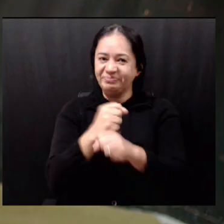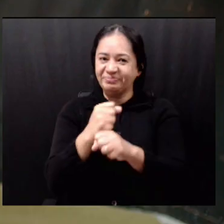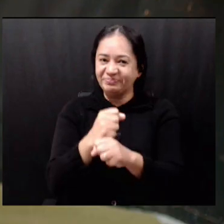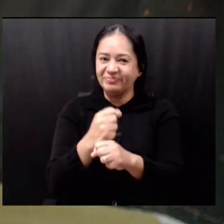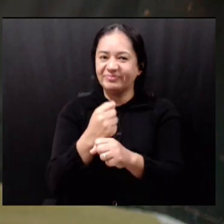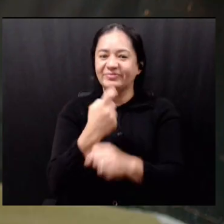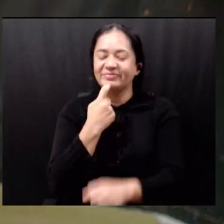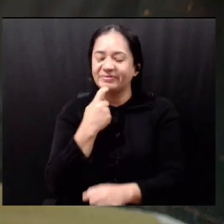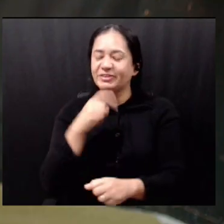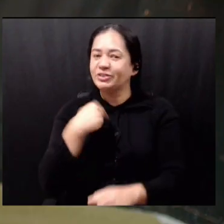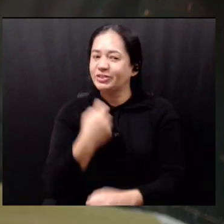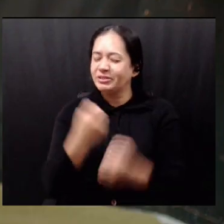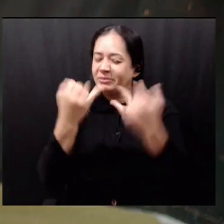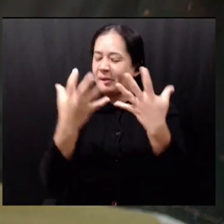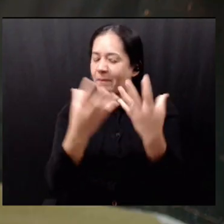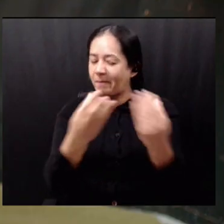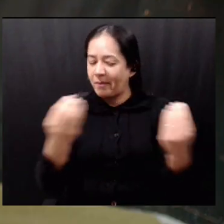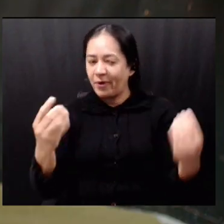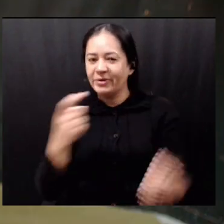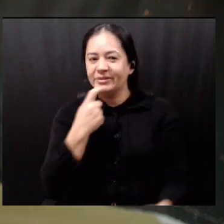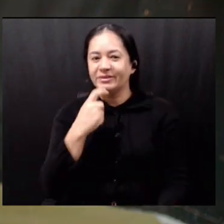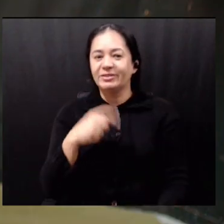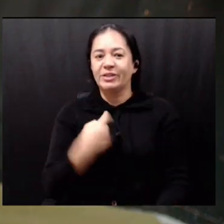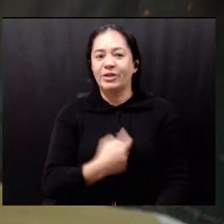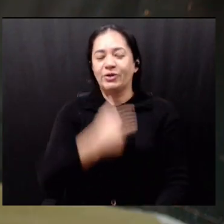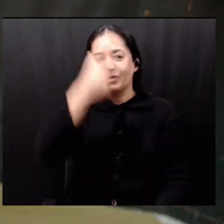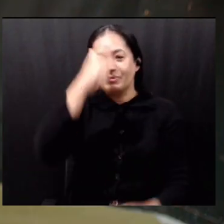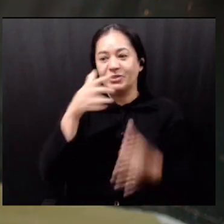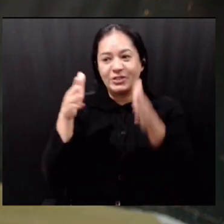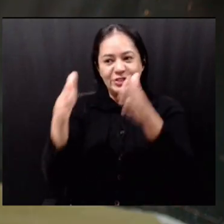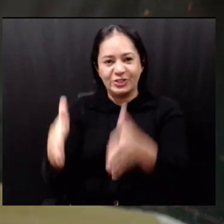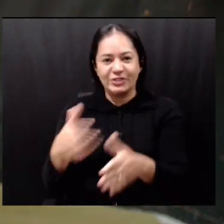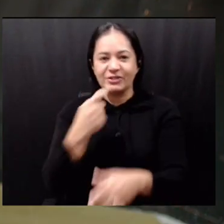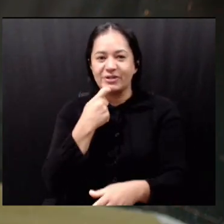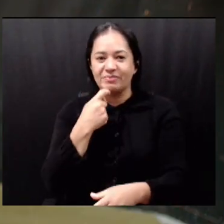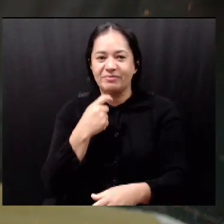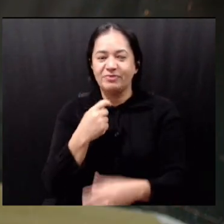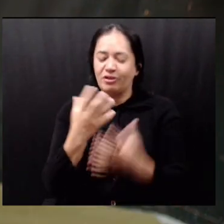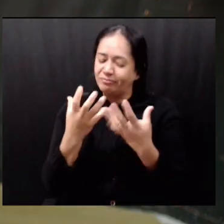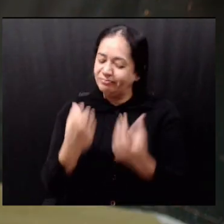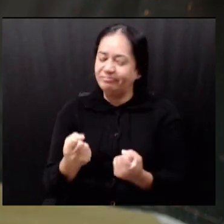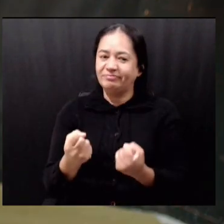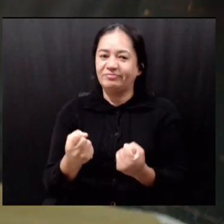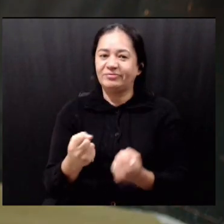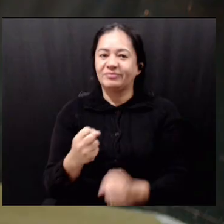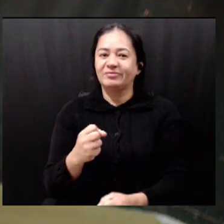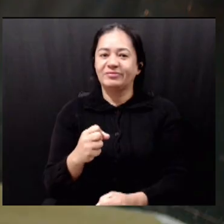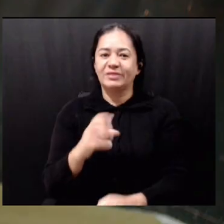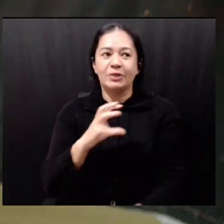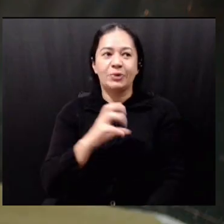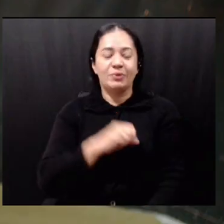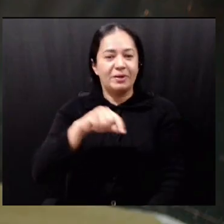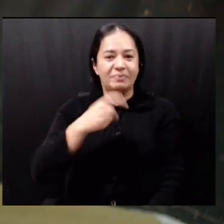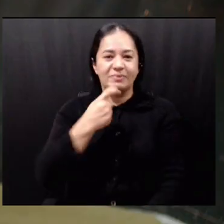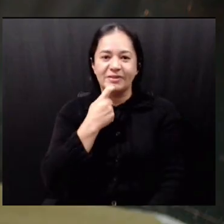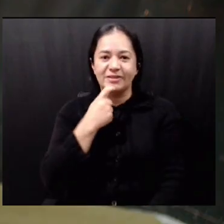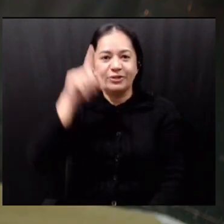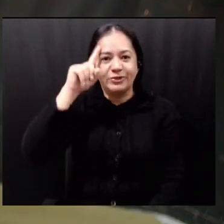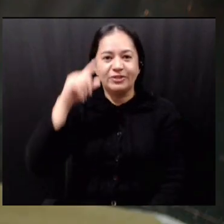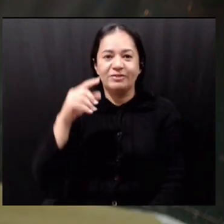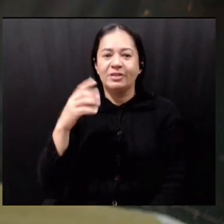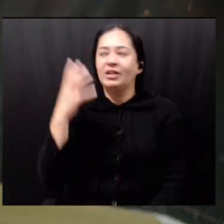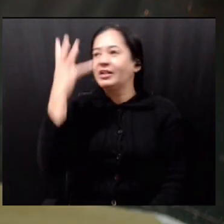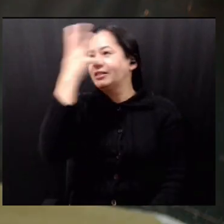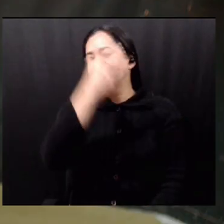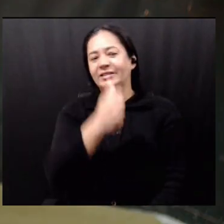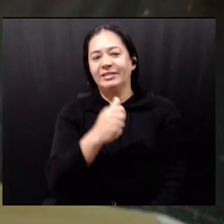nossa cidade, né? Eu sou uma pessoa que cheguei em Campinas, fui muito bem acolhida, adoro essa cidade. Todo dia eu falo, ai, que beleza, né? Acredito que eu tô